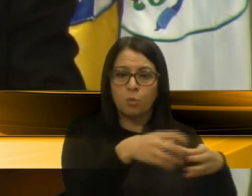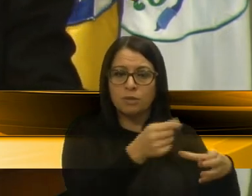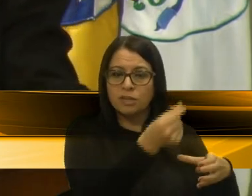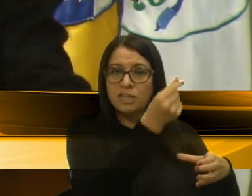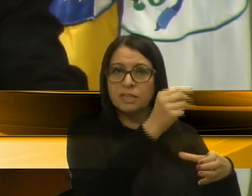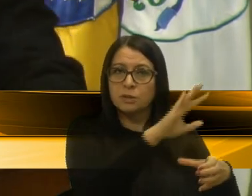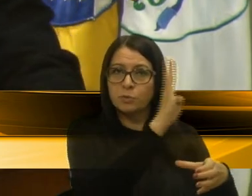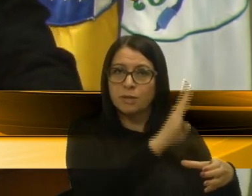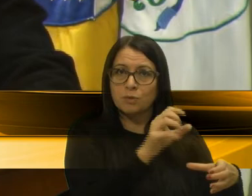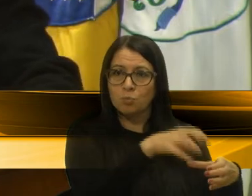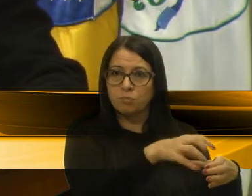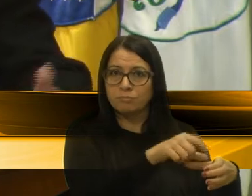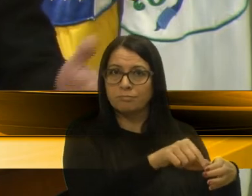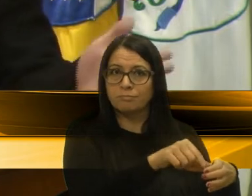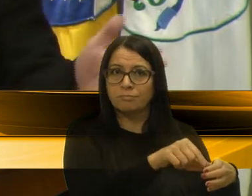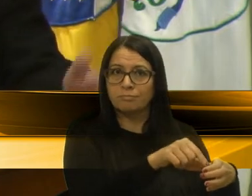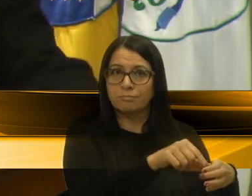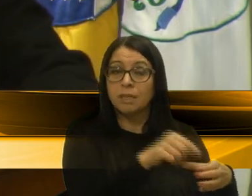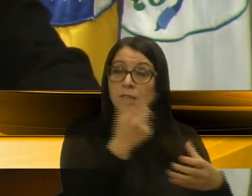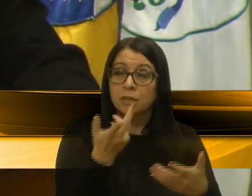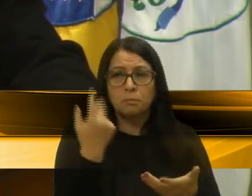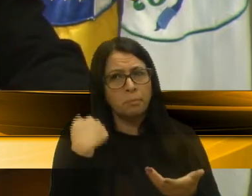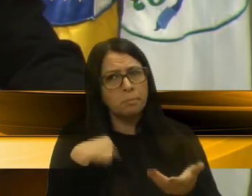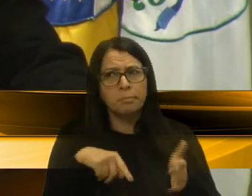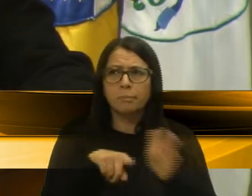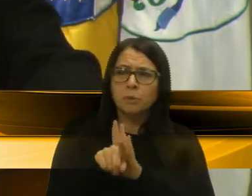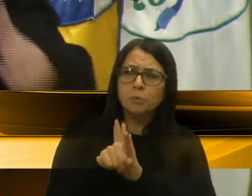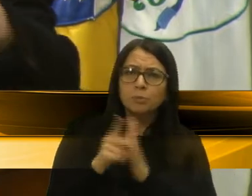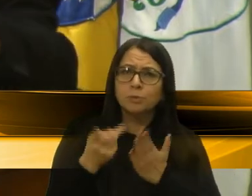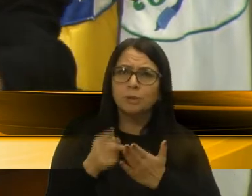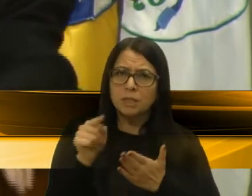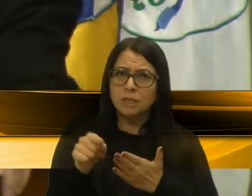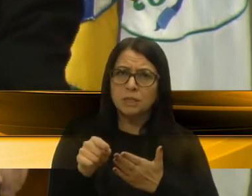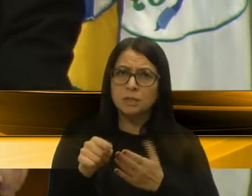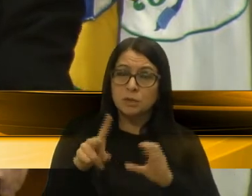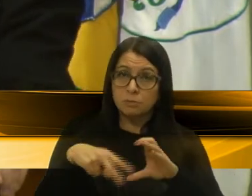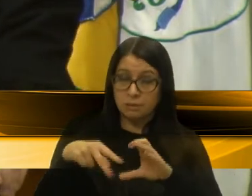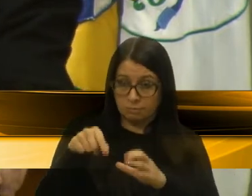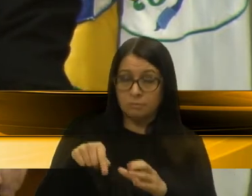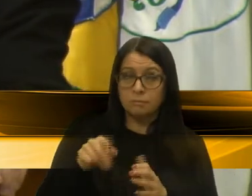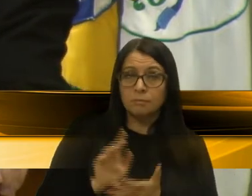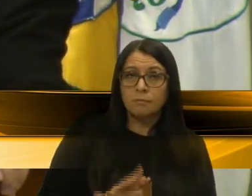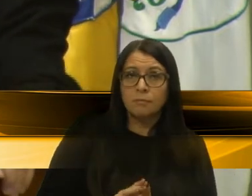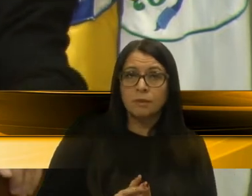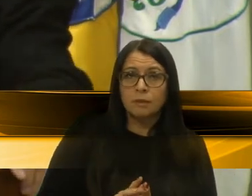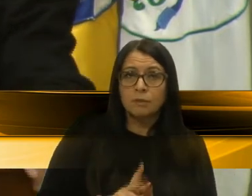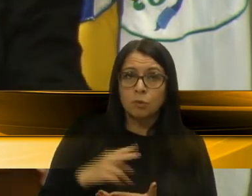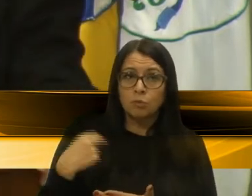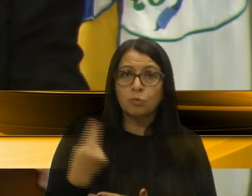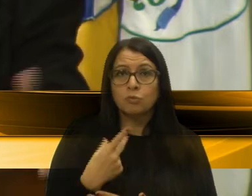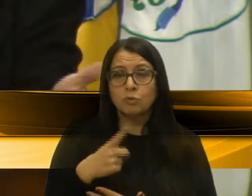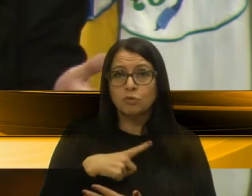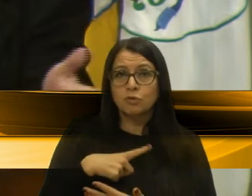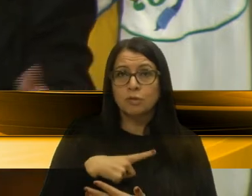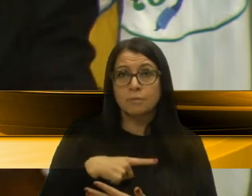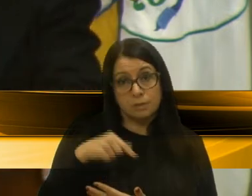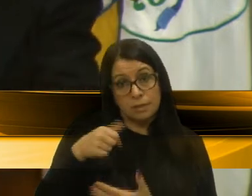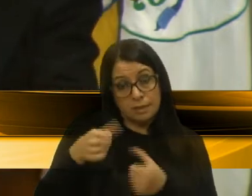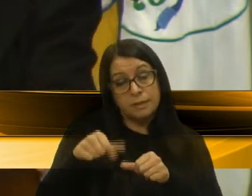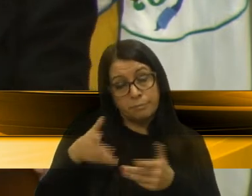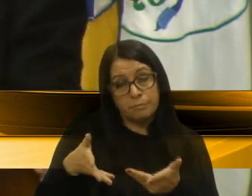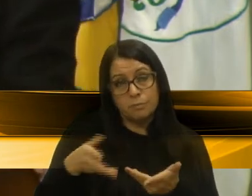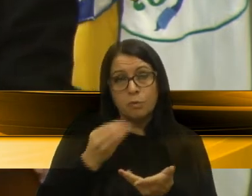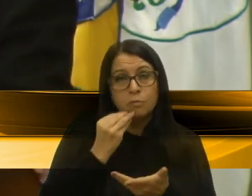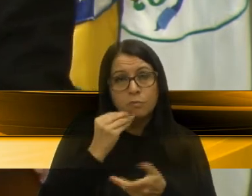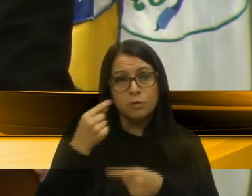riqueza nacional. E aí a gente se pergunta aqui, isso aqui é uma Câmara de Vereadores, nós deveríamos e estamos,